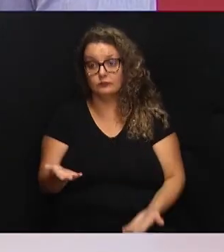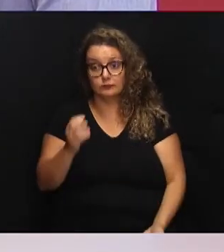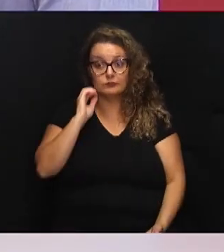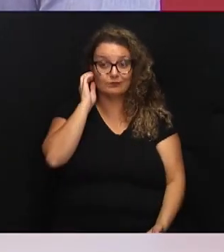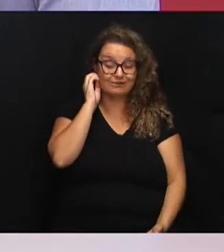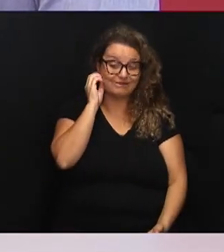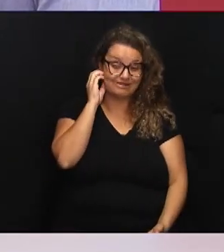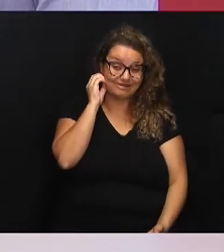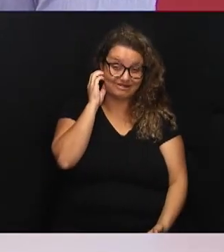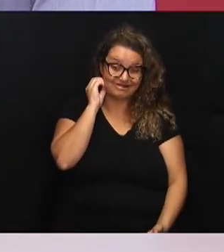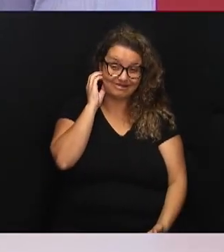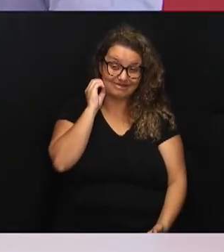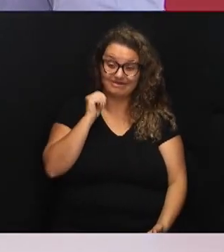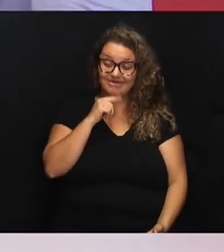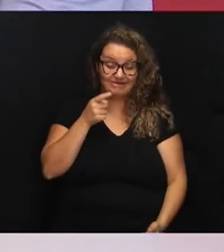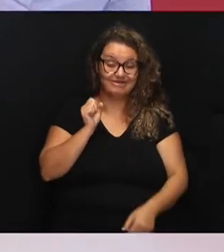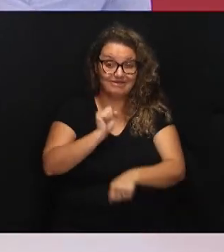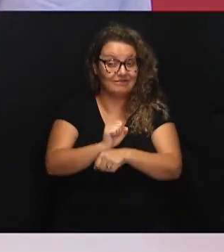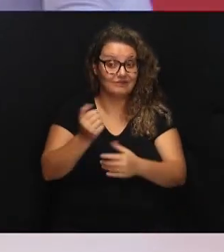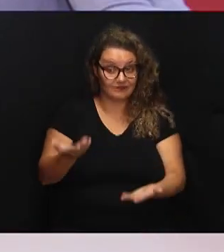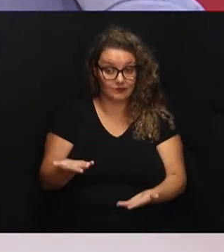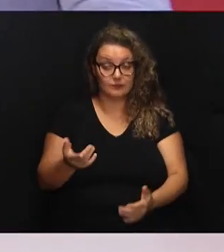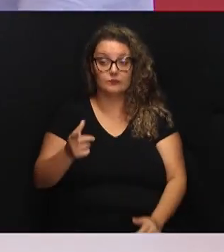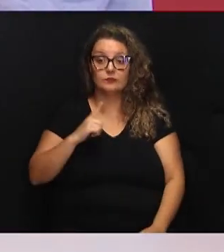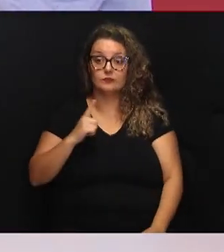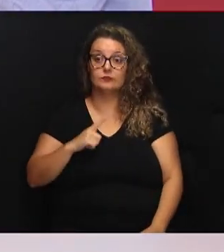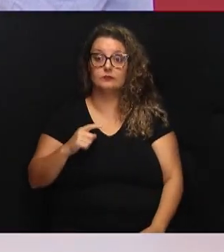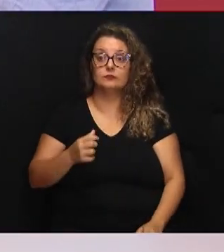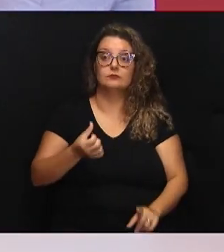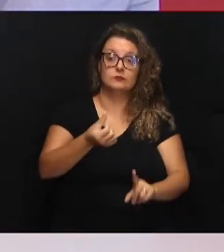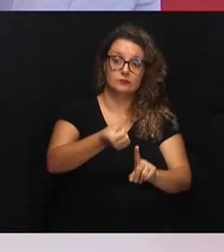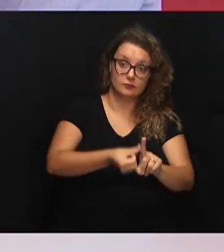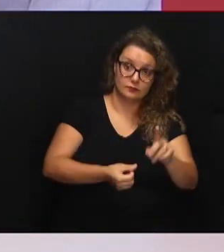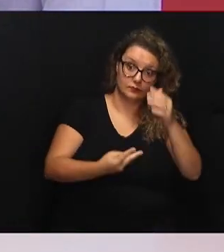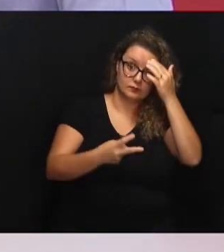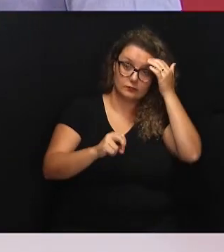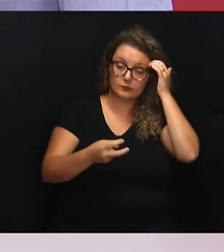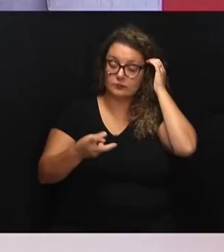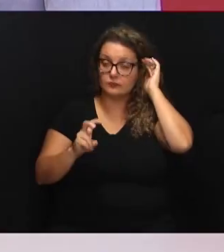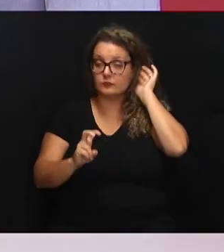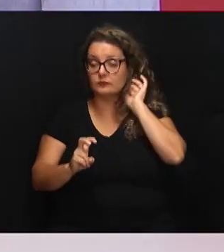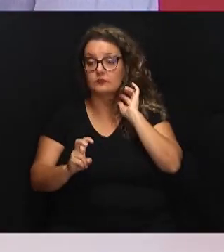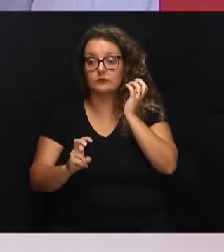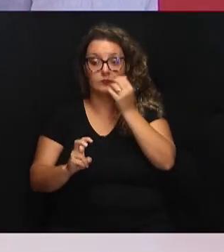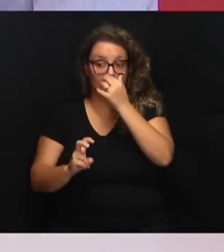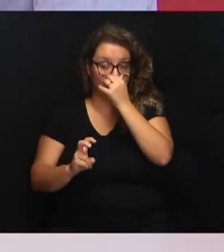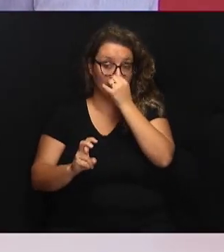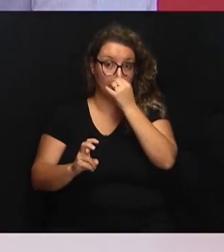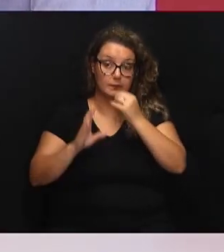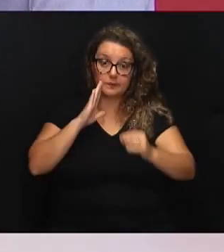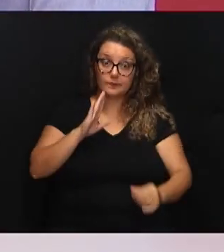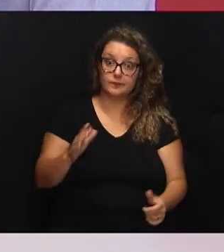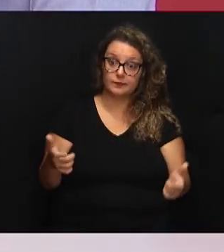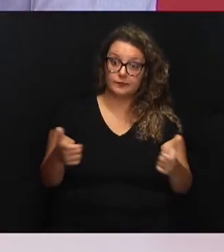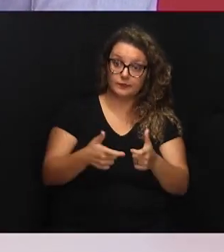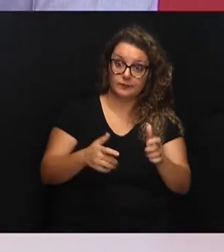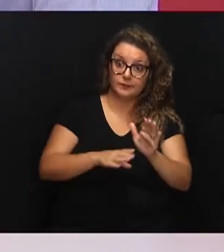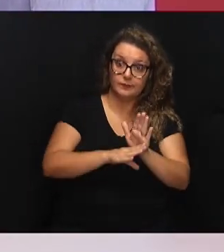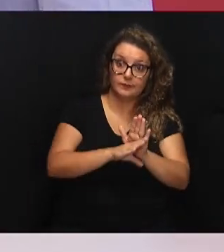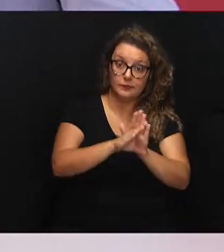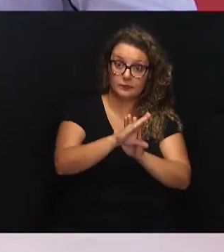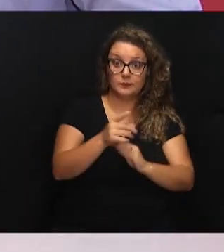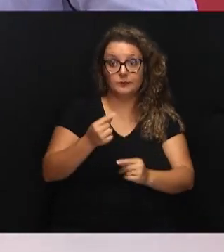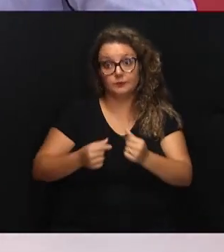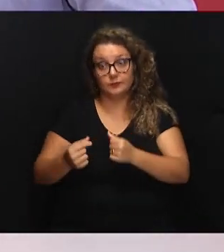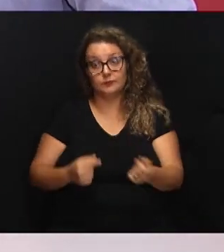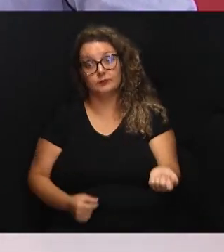de surpresa, né? Mas a gente tem um primeiro semestre de 2025 que promete ser de menor crescimento econômico